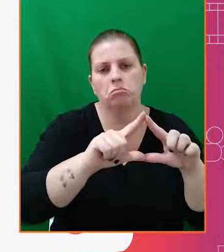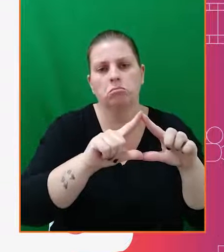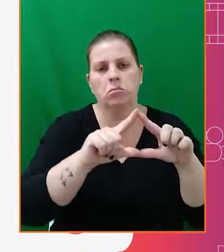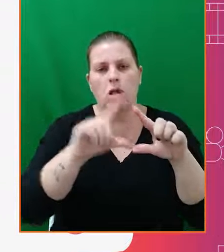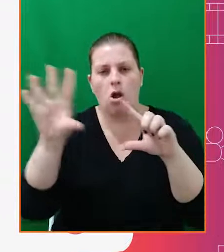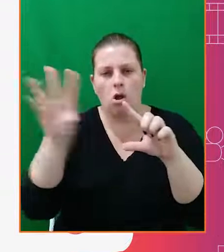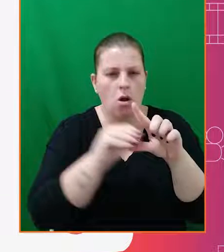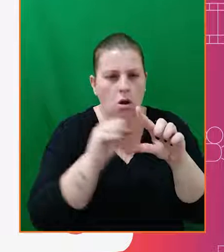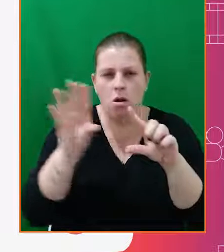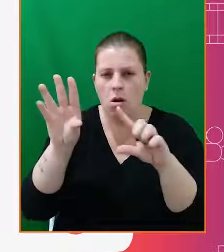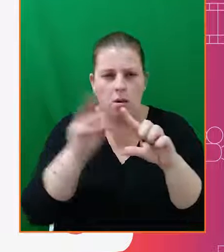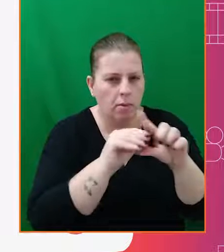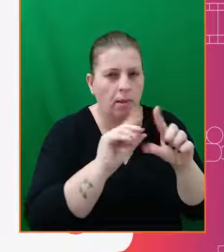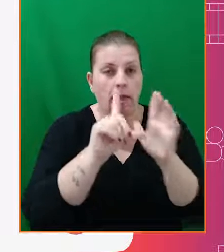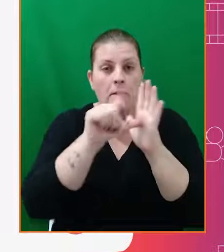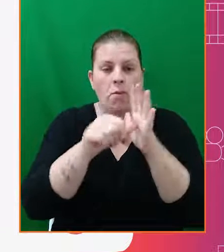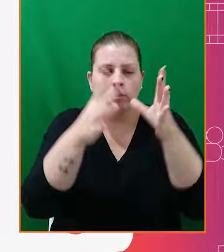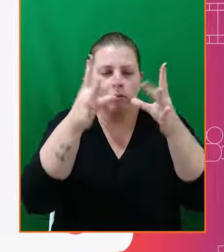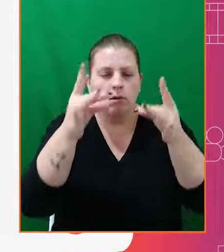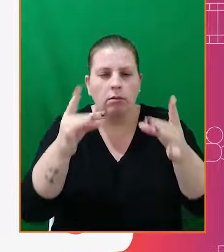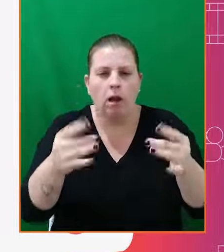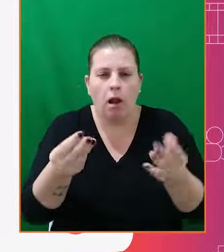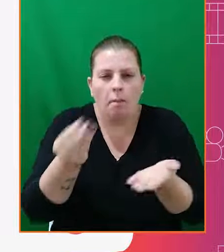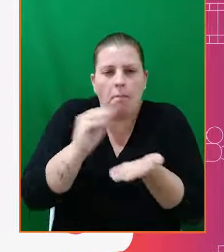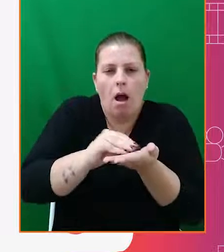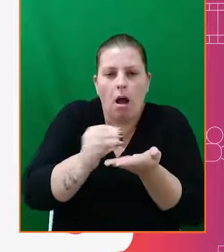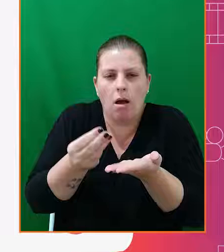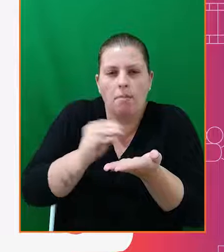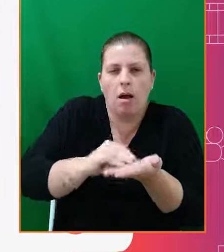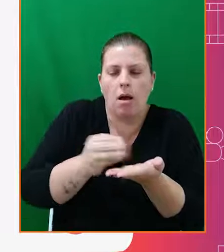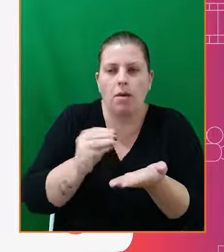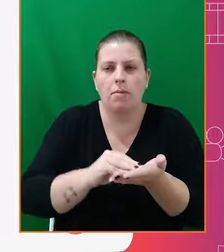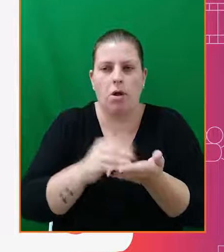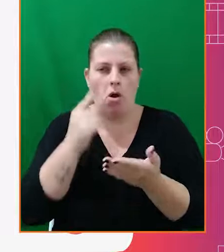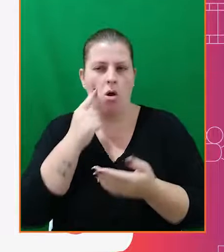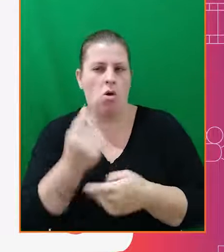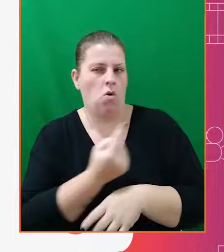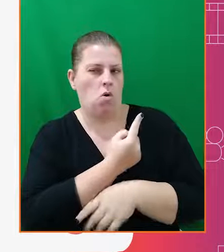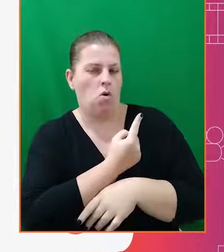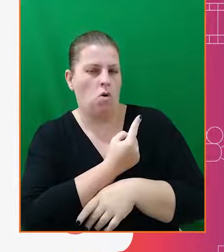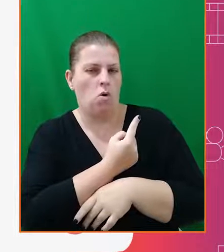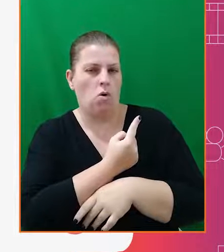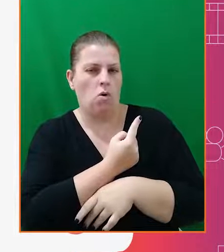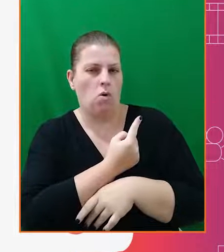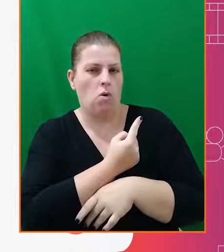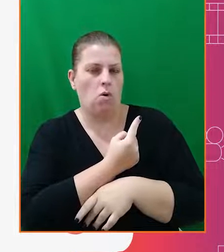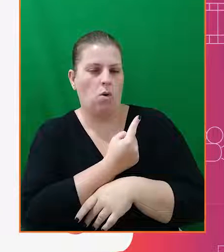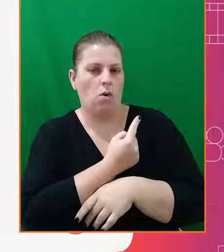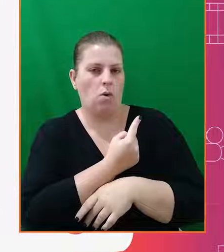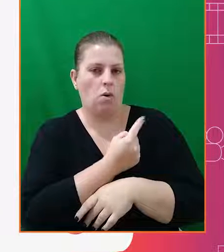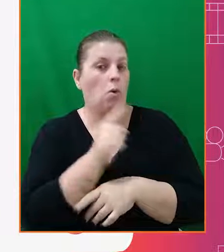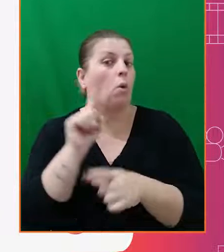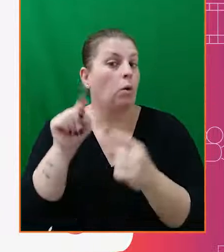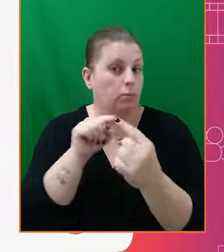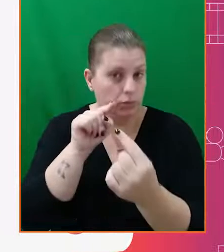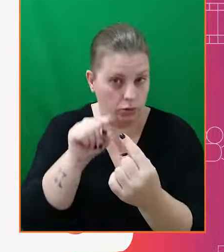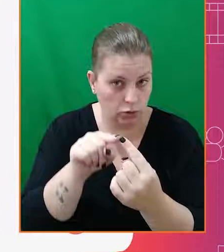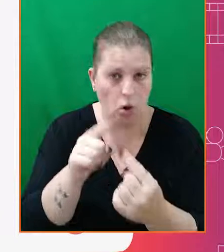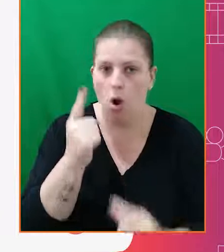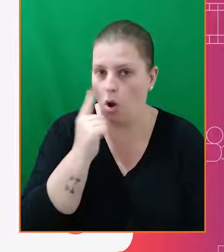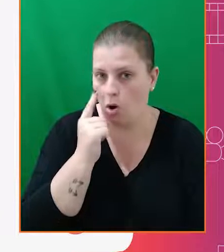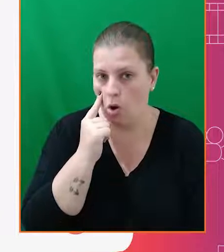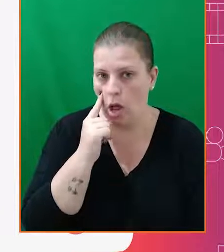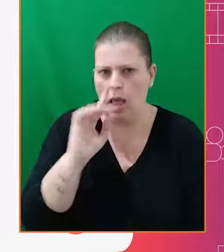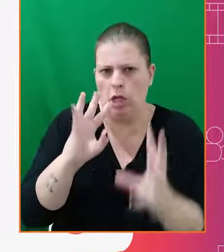os outros detalhes. Vamos ver um exemplo. Perceba que o objetivo dessa ideia não